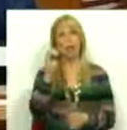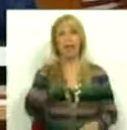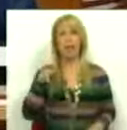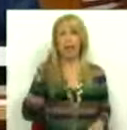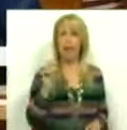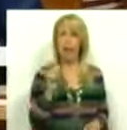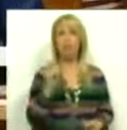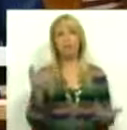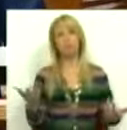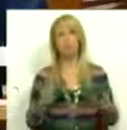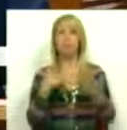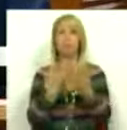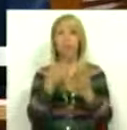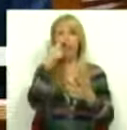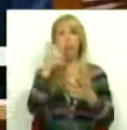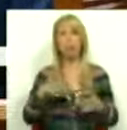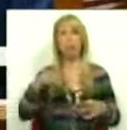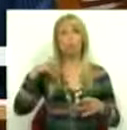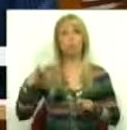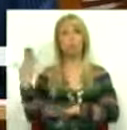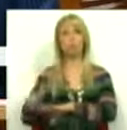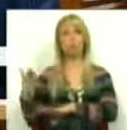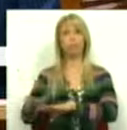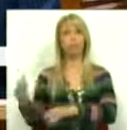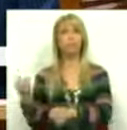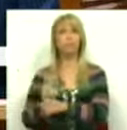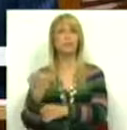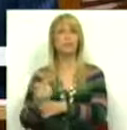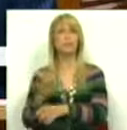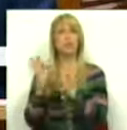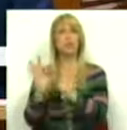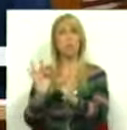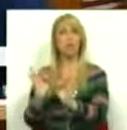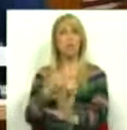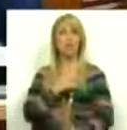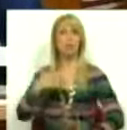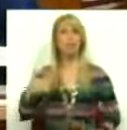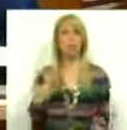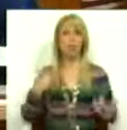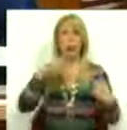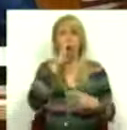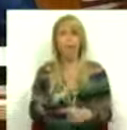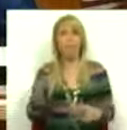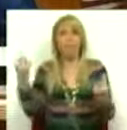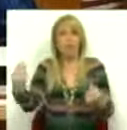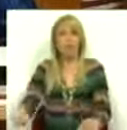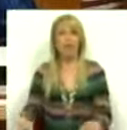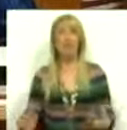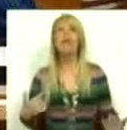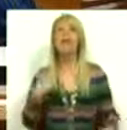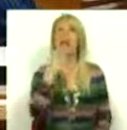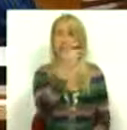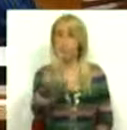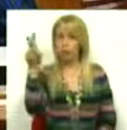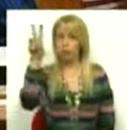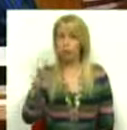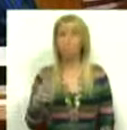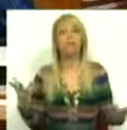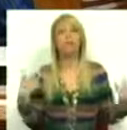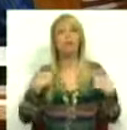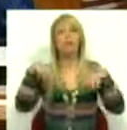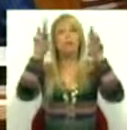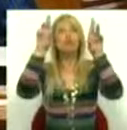tirar portugueses para fora dos cuidados de saúde que estão habituados a ter. Diz ainda esperar, e cito, que a tragédia